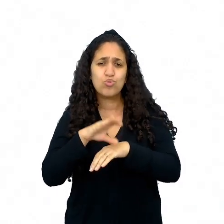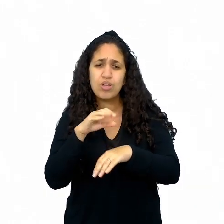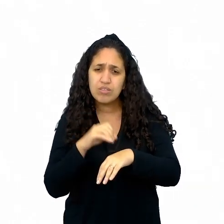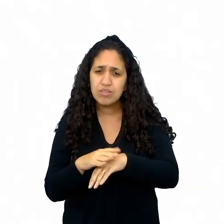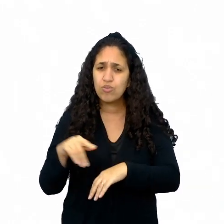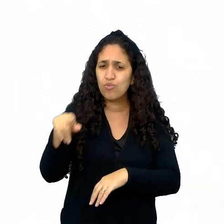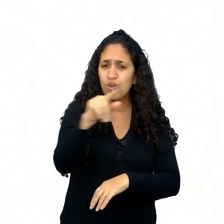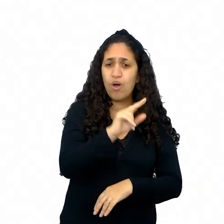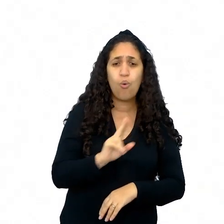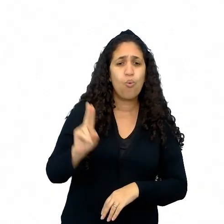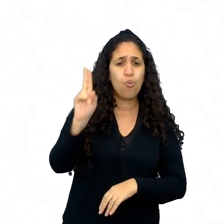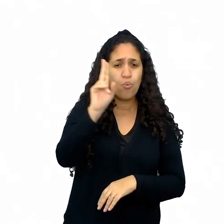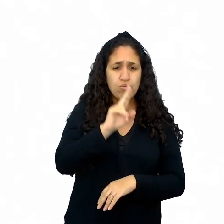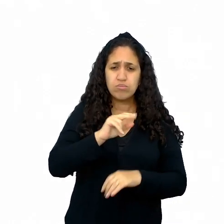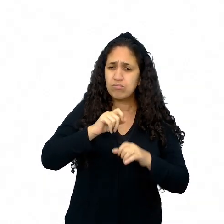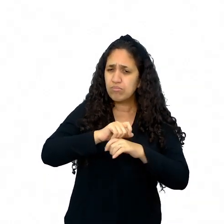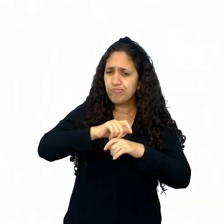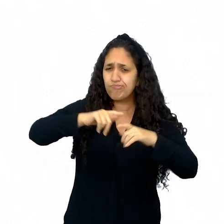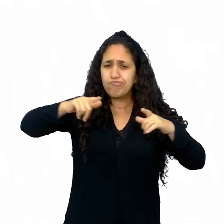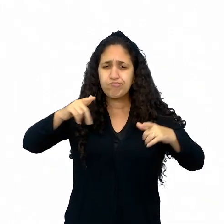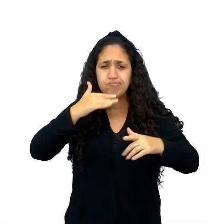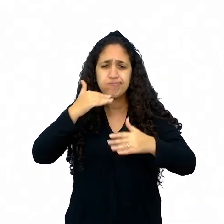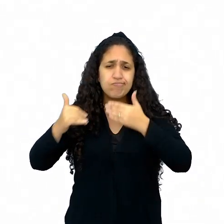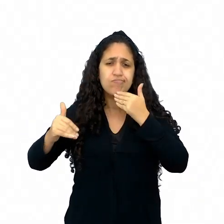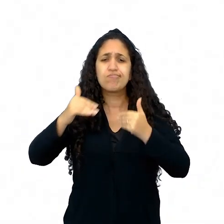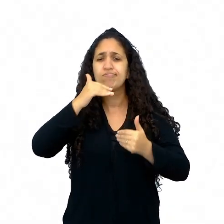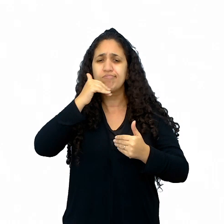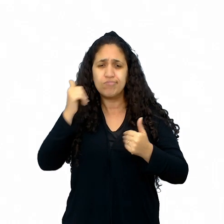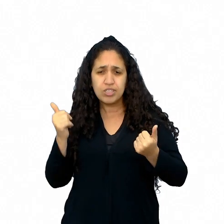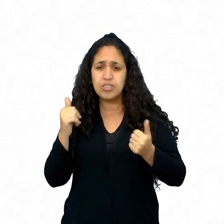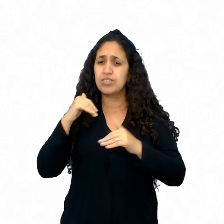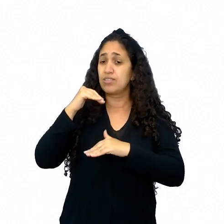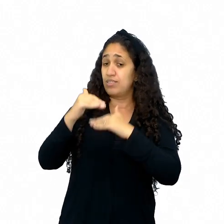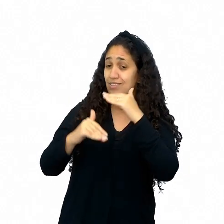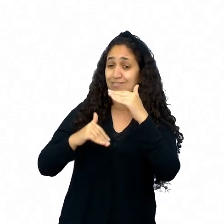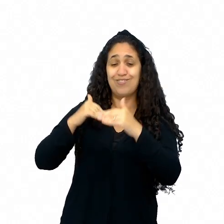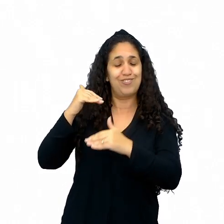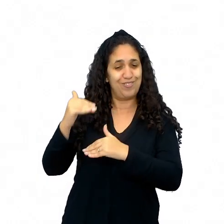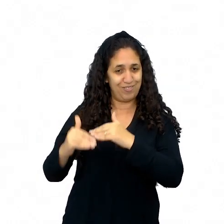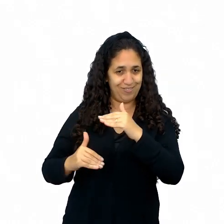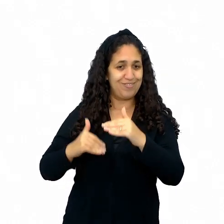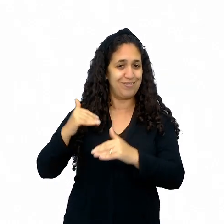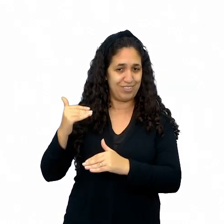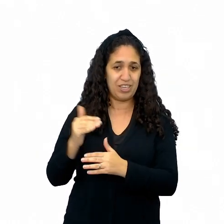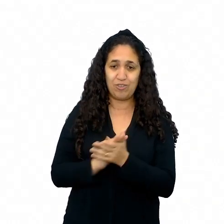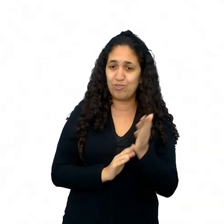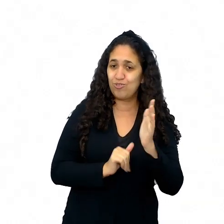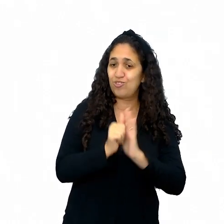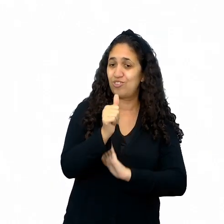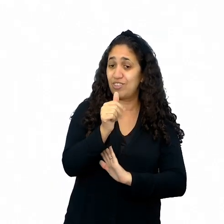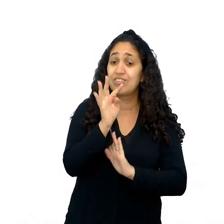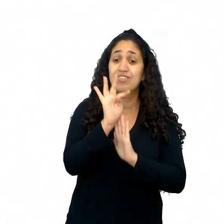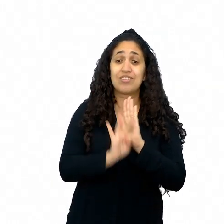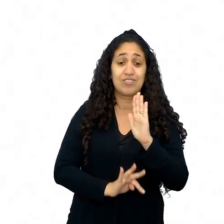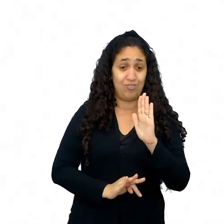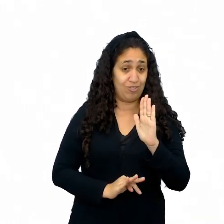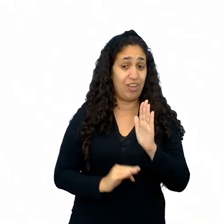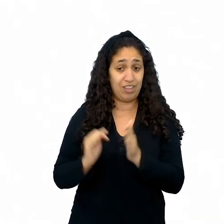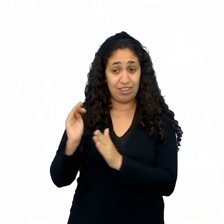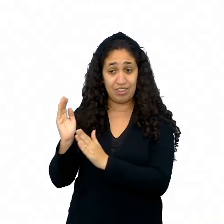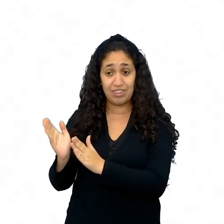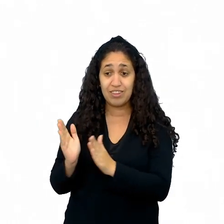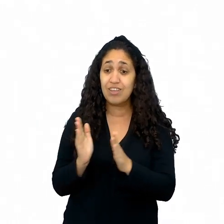podem utilizar, ampliar, melhorar, para desenvolver, então, o trabalho com esses gêneros textuais indicados